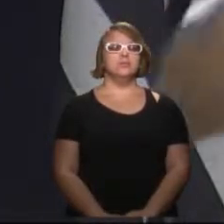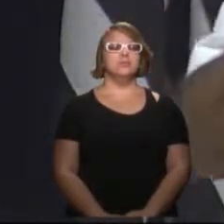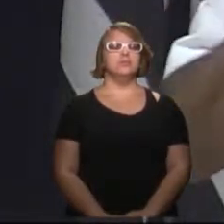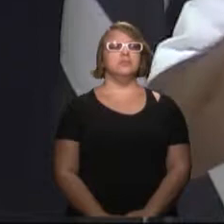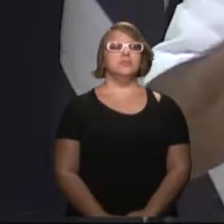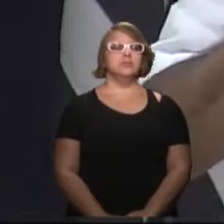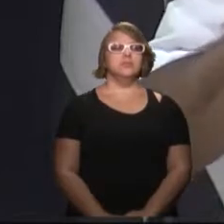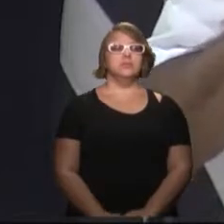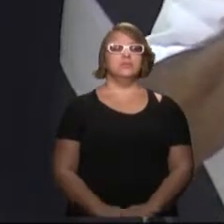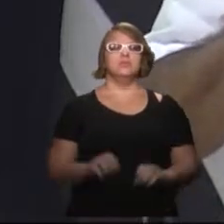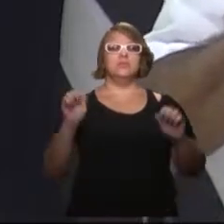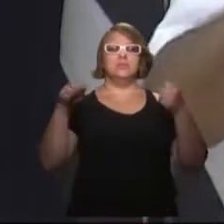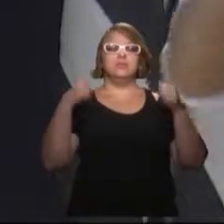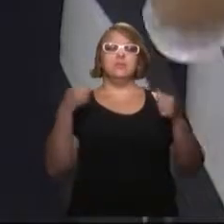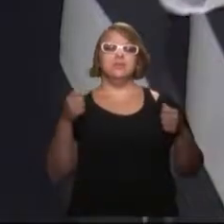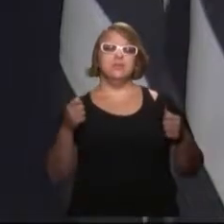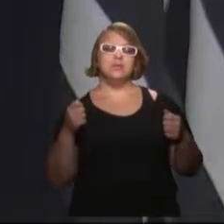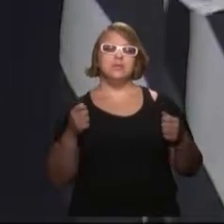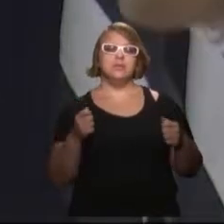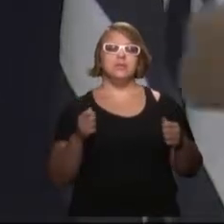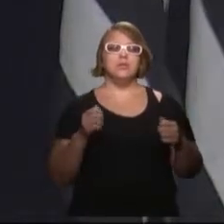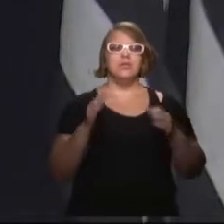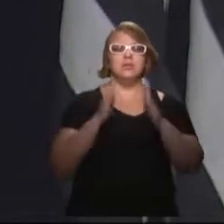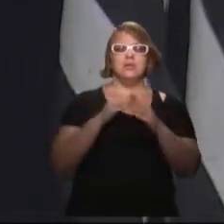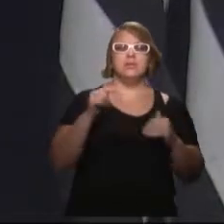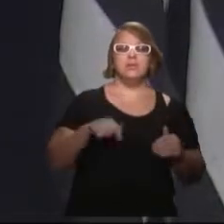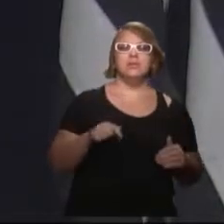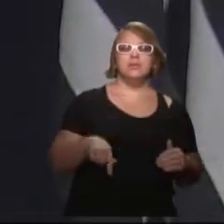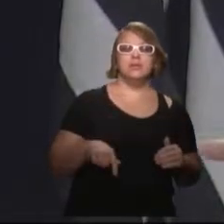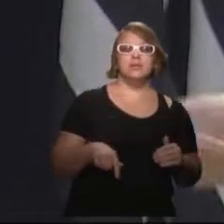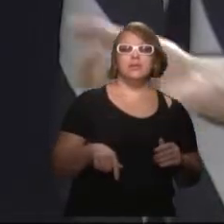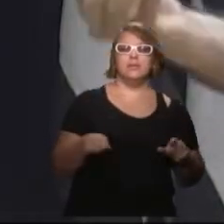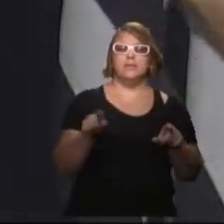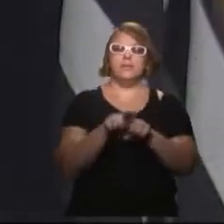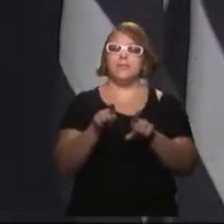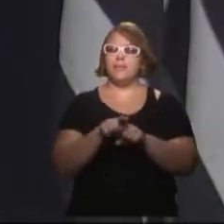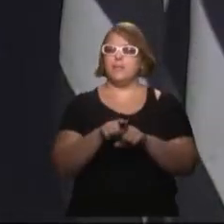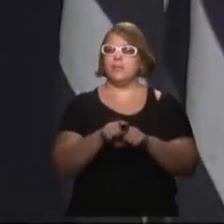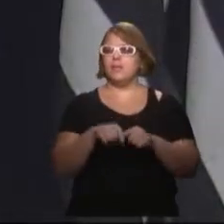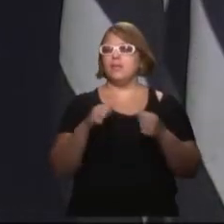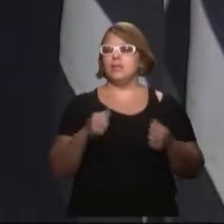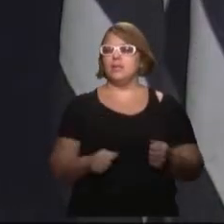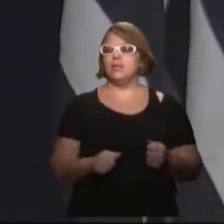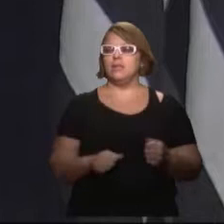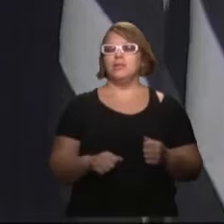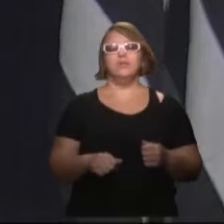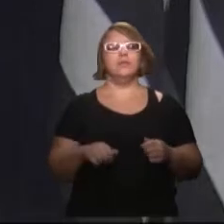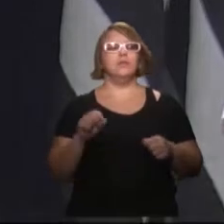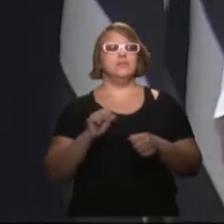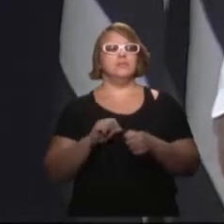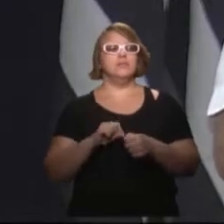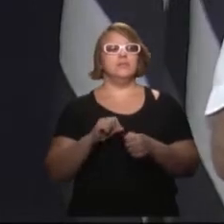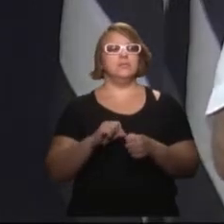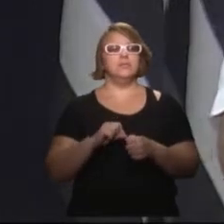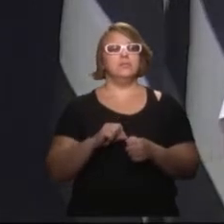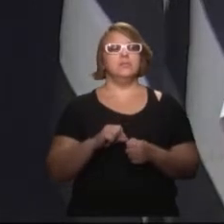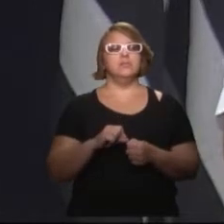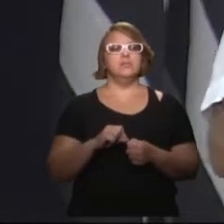concurso lá também. E o governo federal já estabelece isso aí. Só para didatizar a discussão, o Bolsa